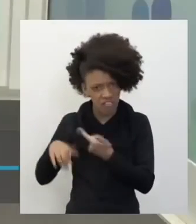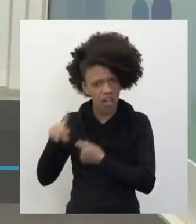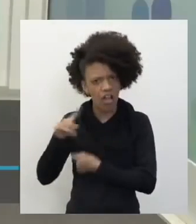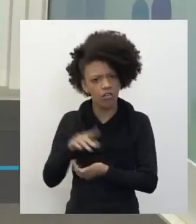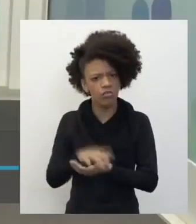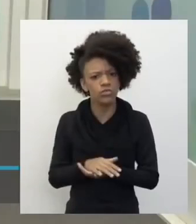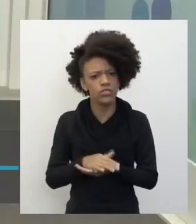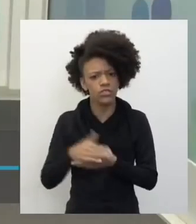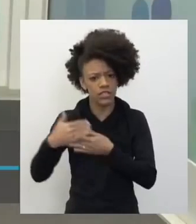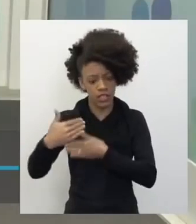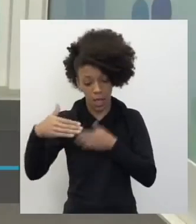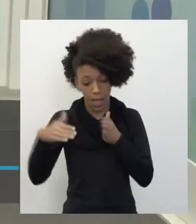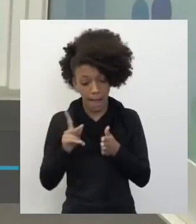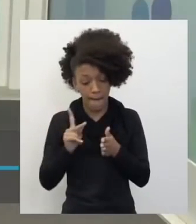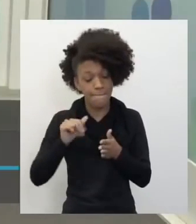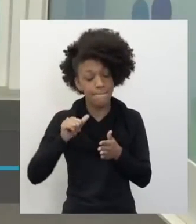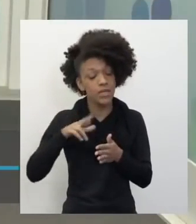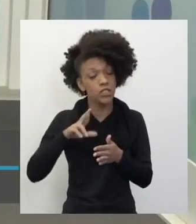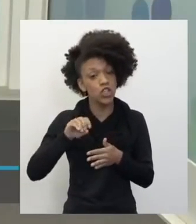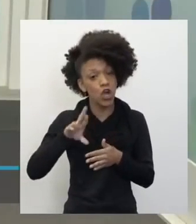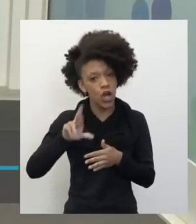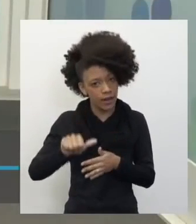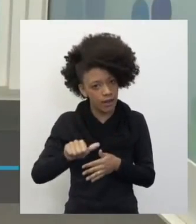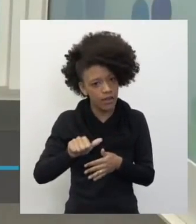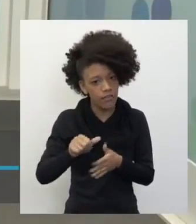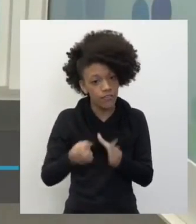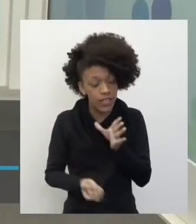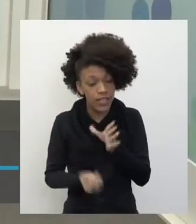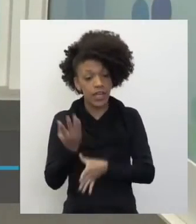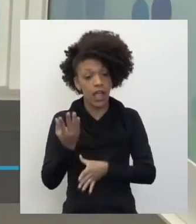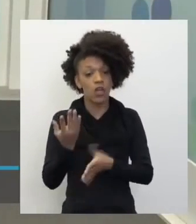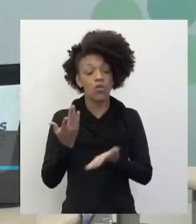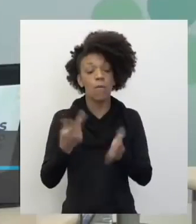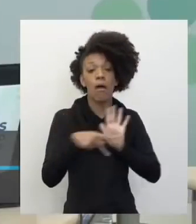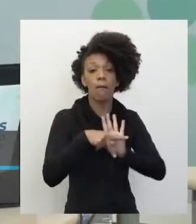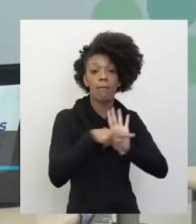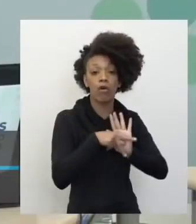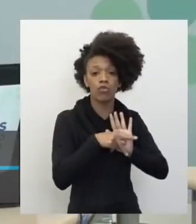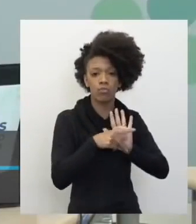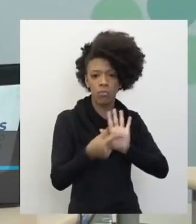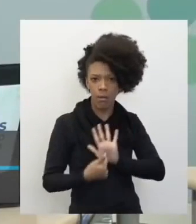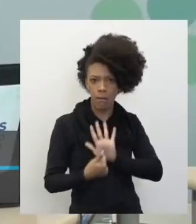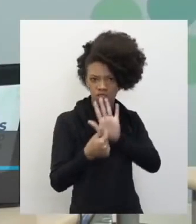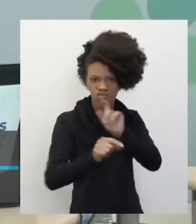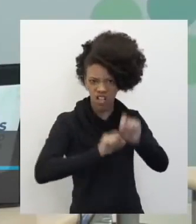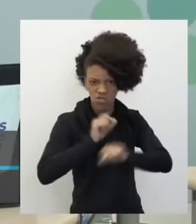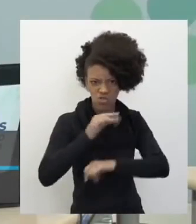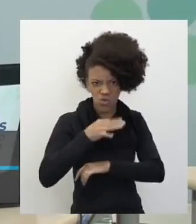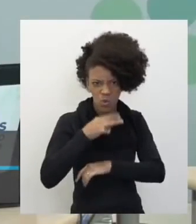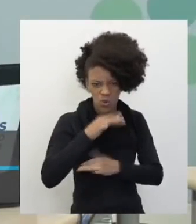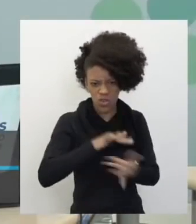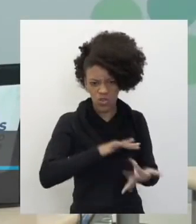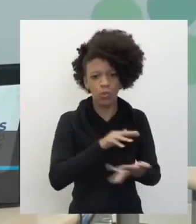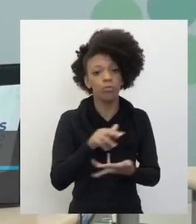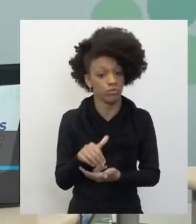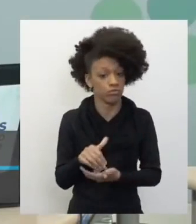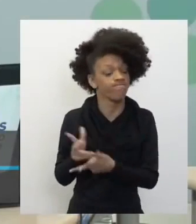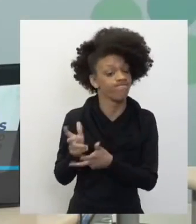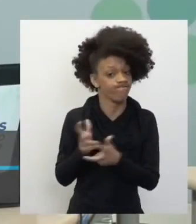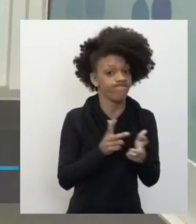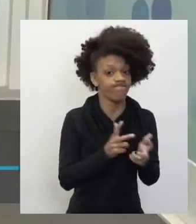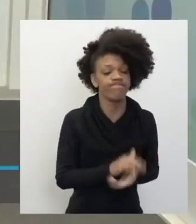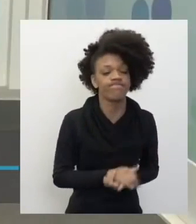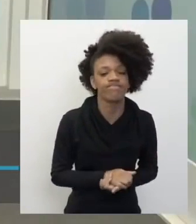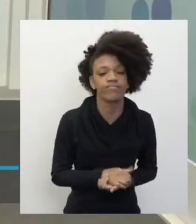a Pandora foi criada com pretexto para ela trazer as maldades do mundo, na real. Eles perceberam isso, né?